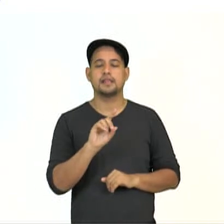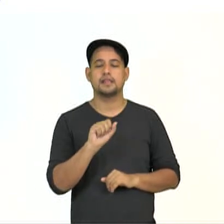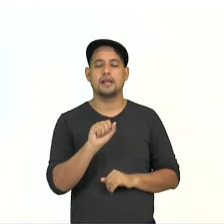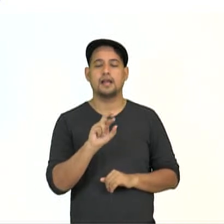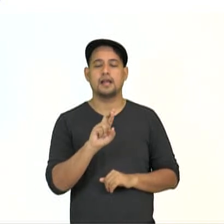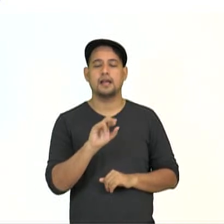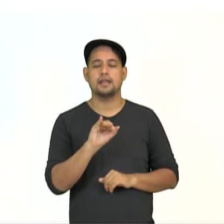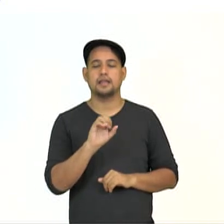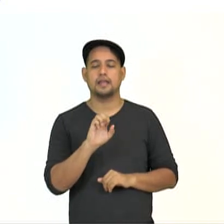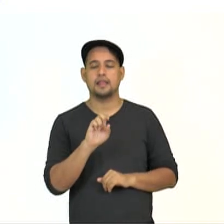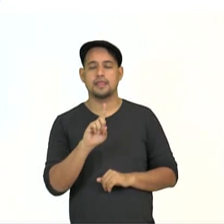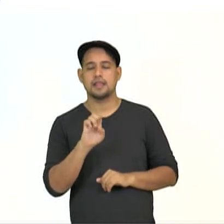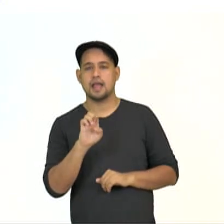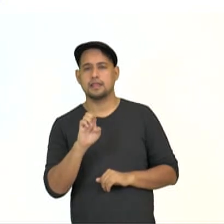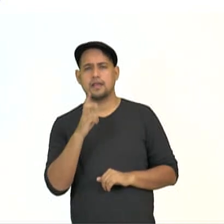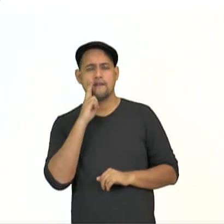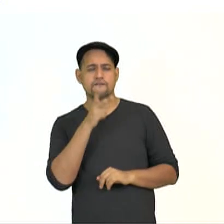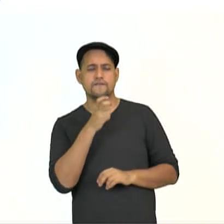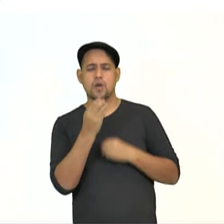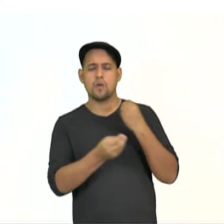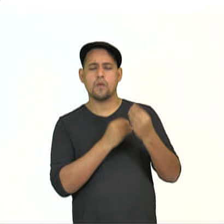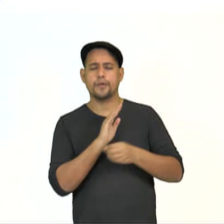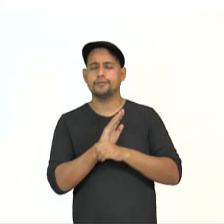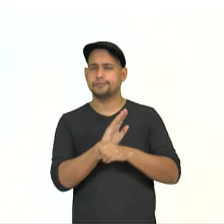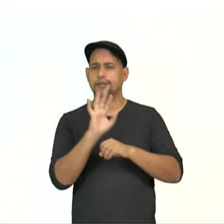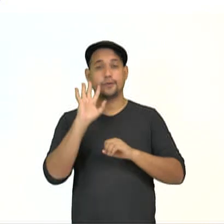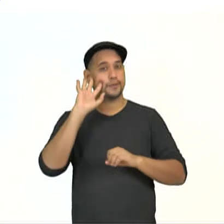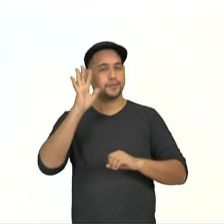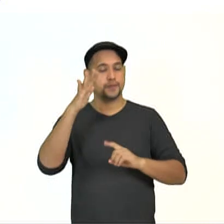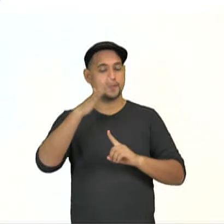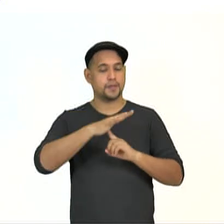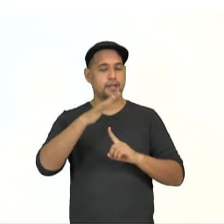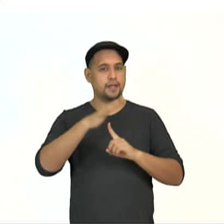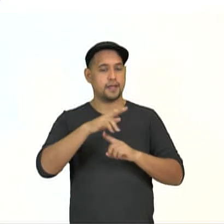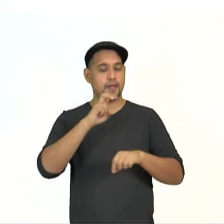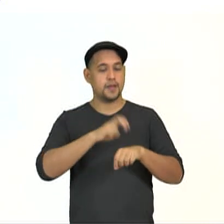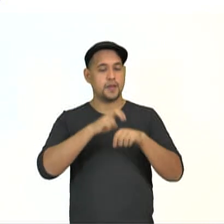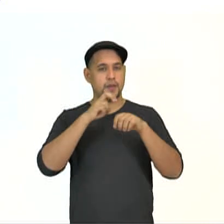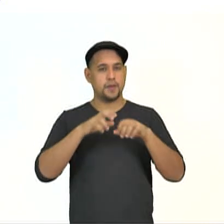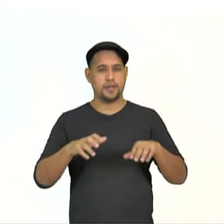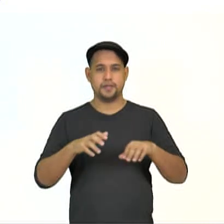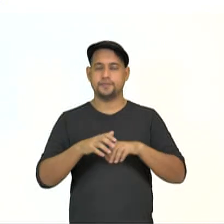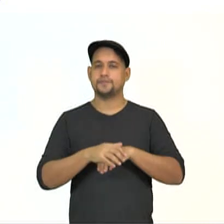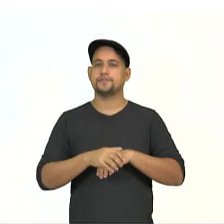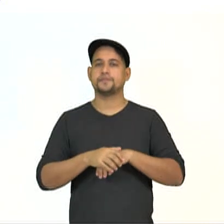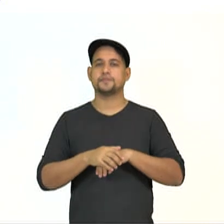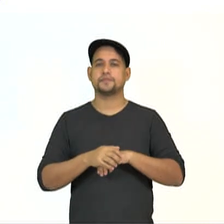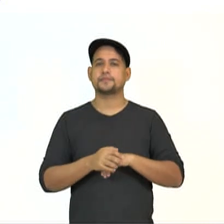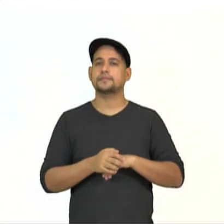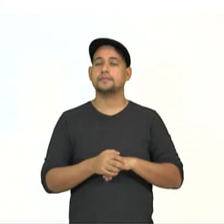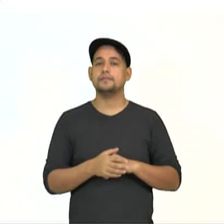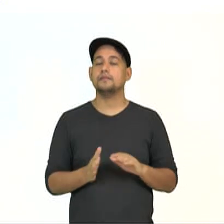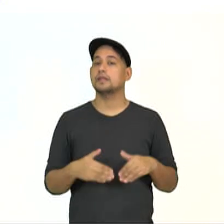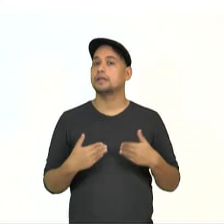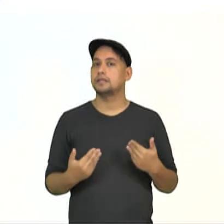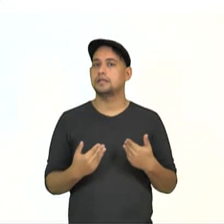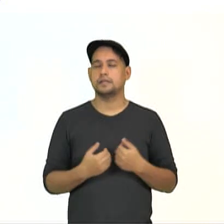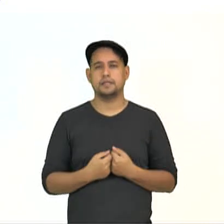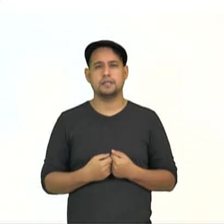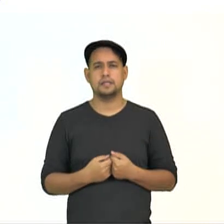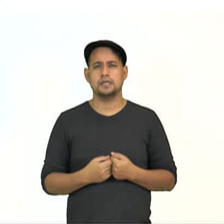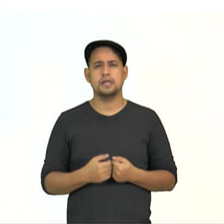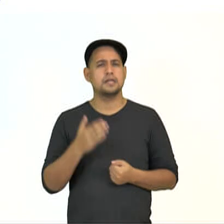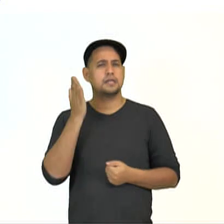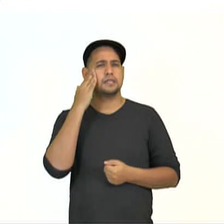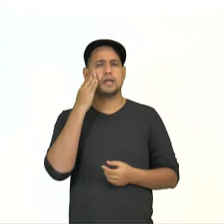ajudar boas iniciativas que surgiram no Paraná com a pandemia do novo coronavírus. Aqui, a linha fina.